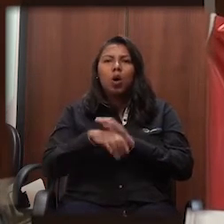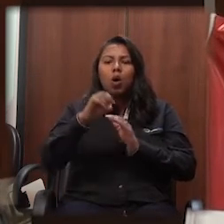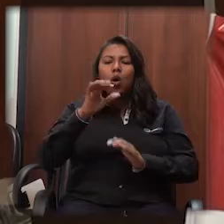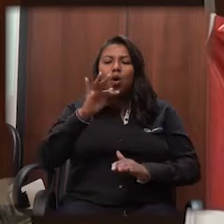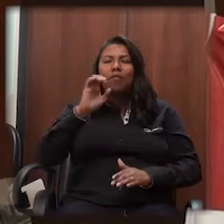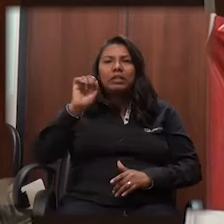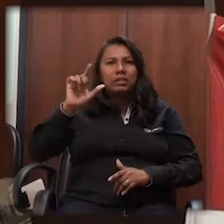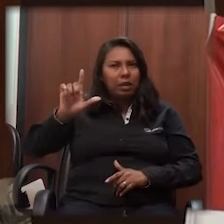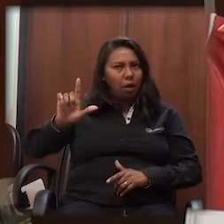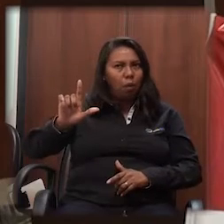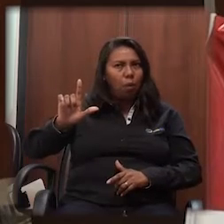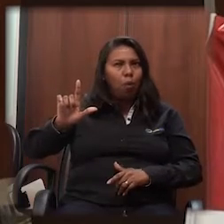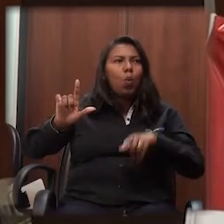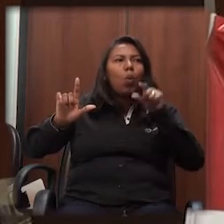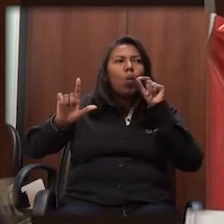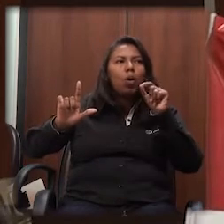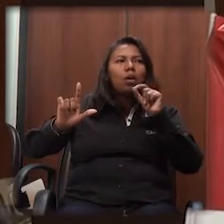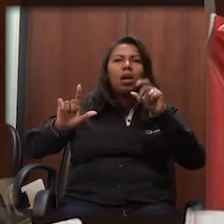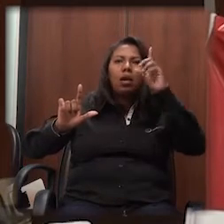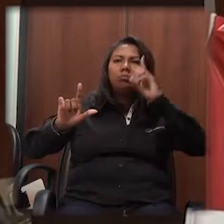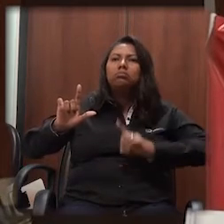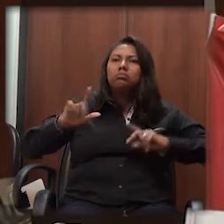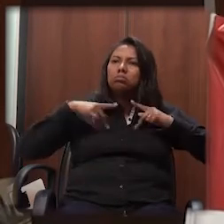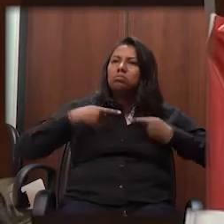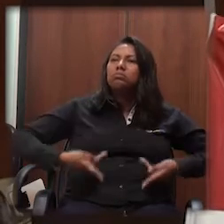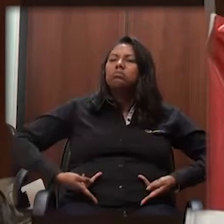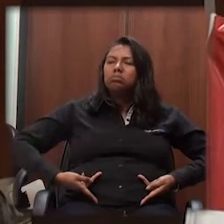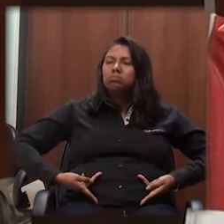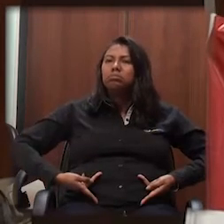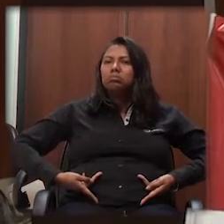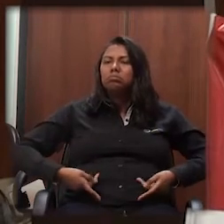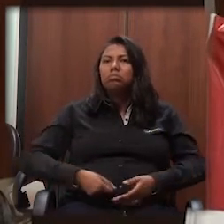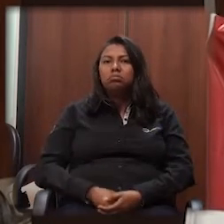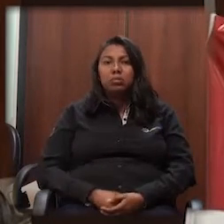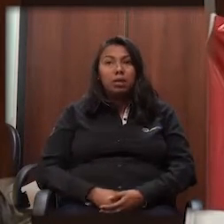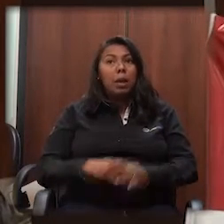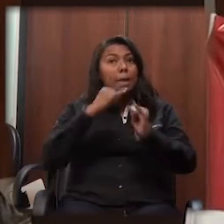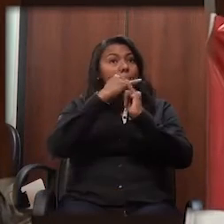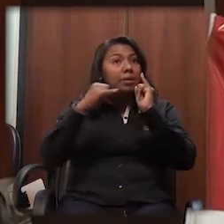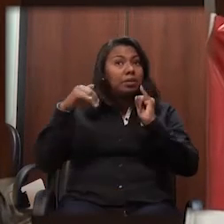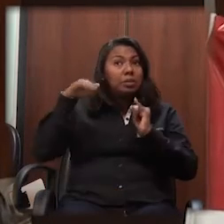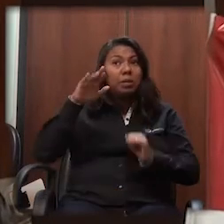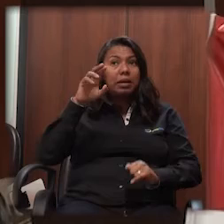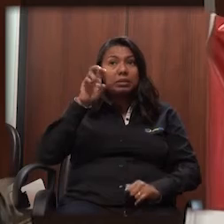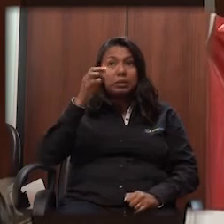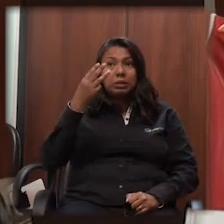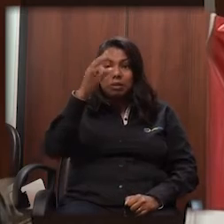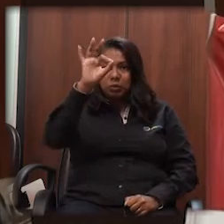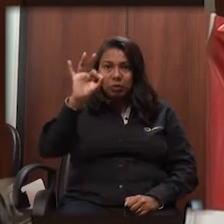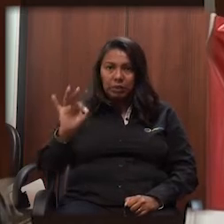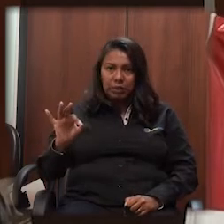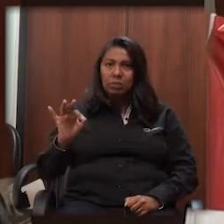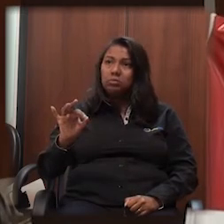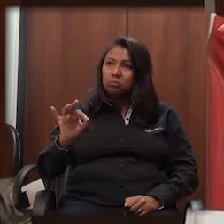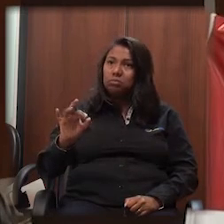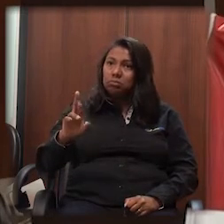nessa secretaria algo oficial que diga da concepção de direitos humanos? E aí, mais da metade, né, 53% das instituições